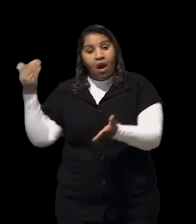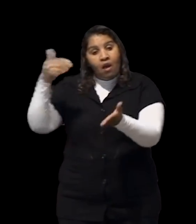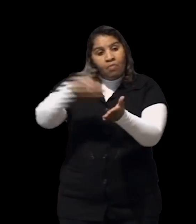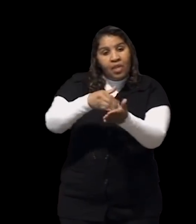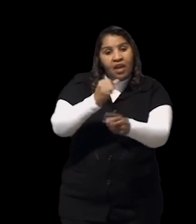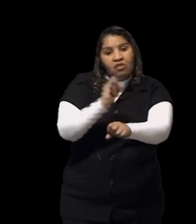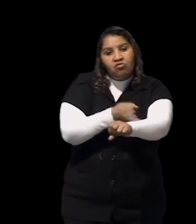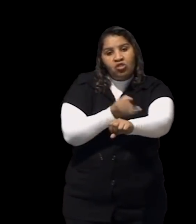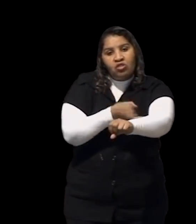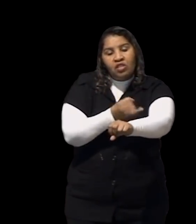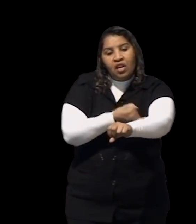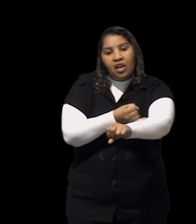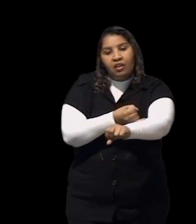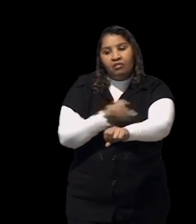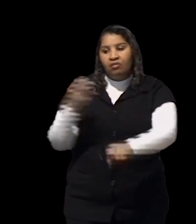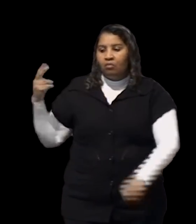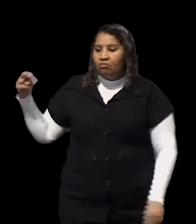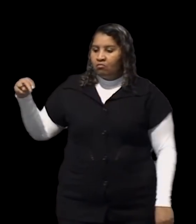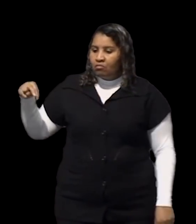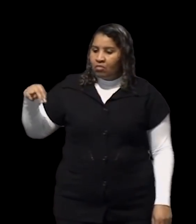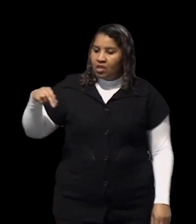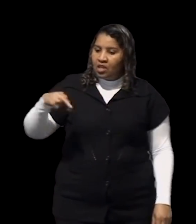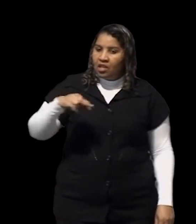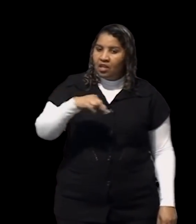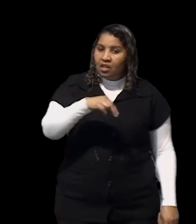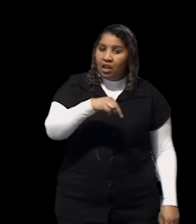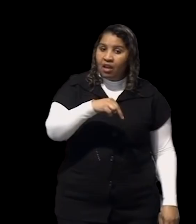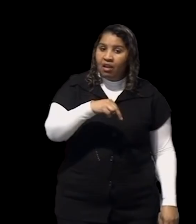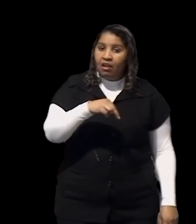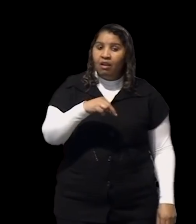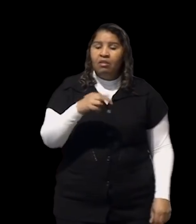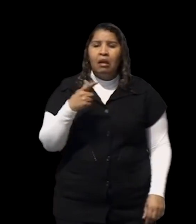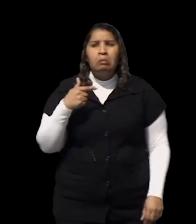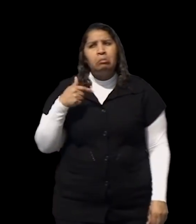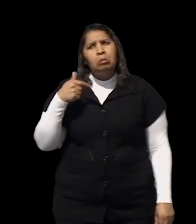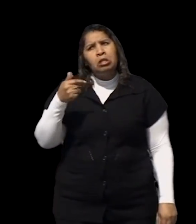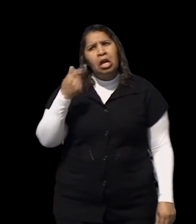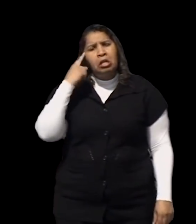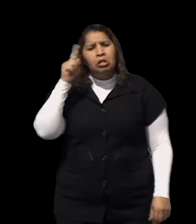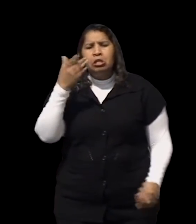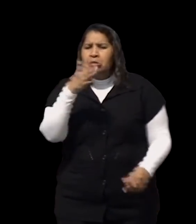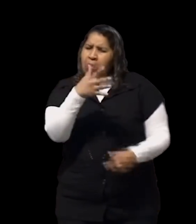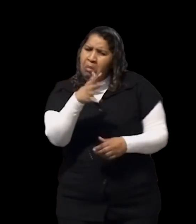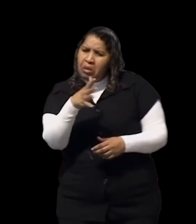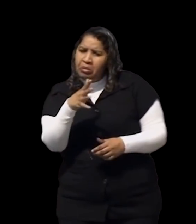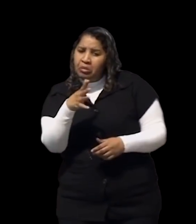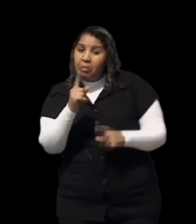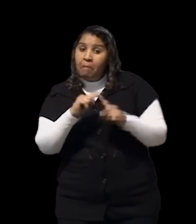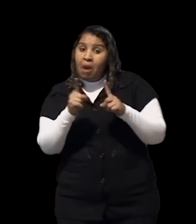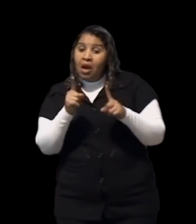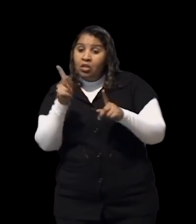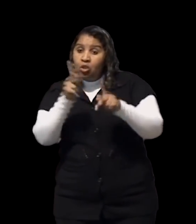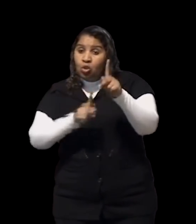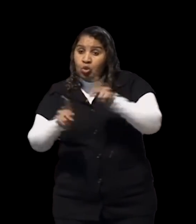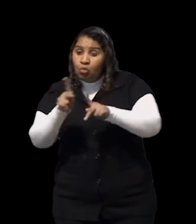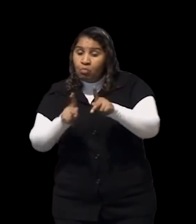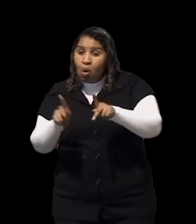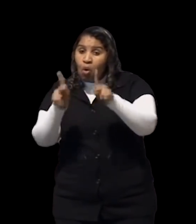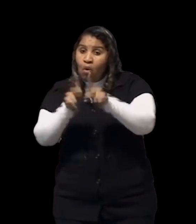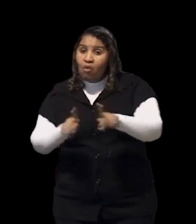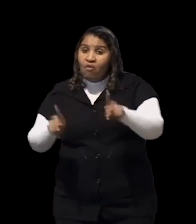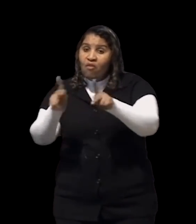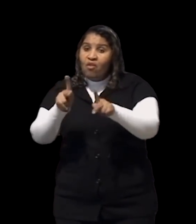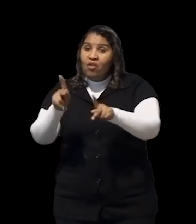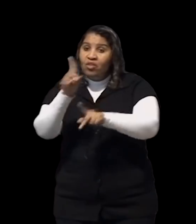até mas por que que o povo de Deus Demorou 40 anos porque é porque que o povo de Deus fica girando